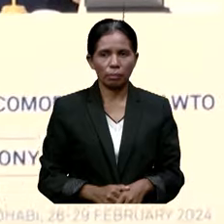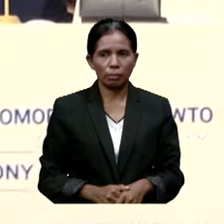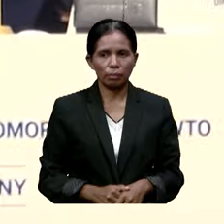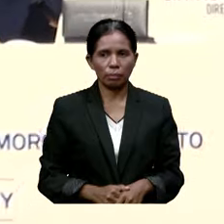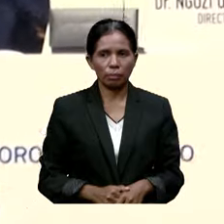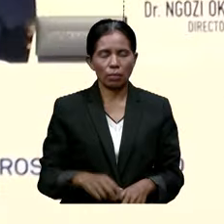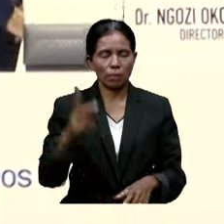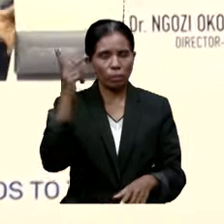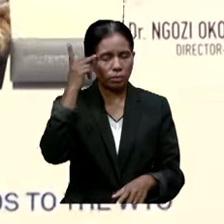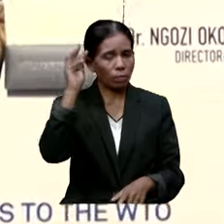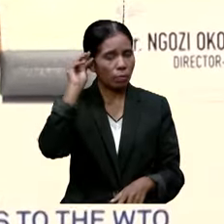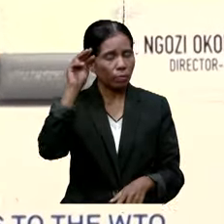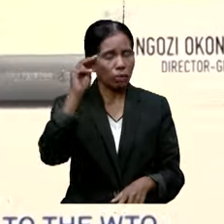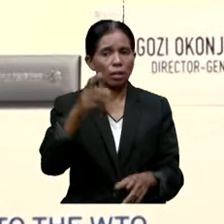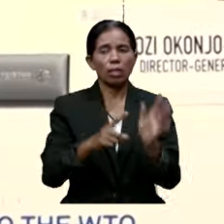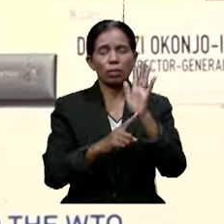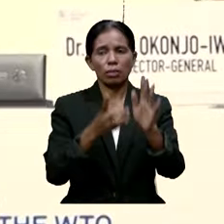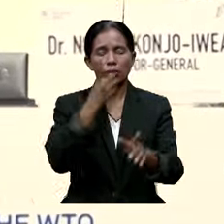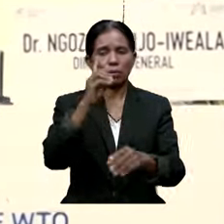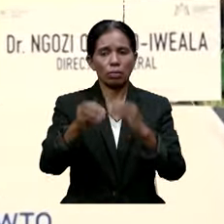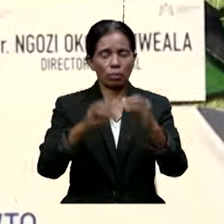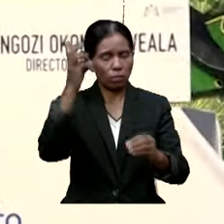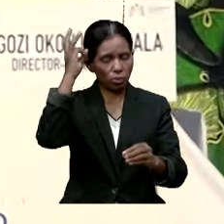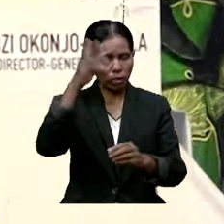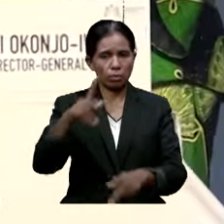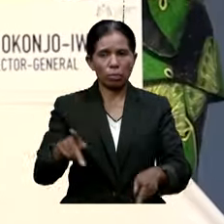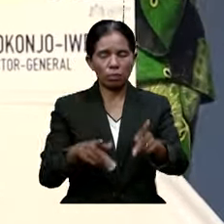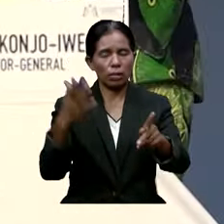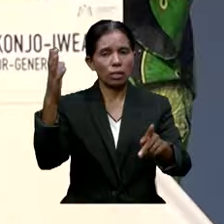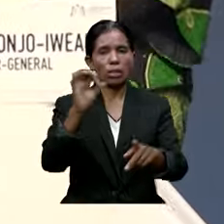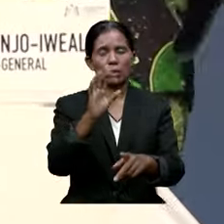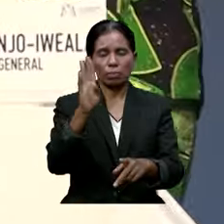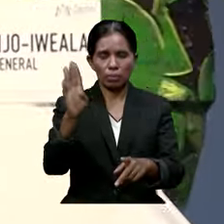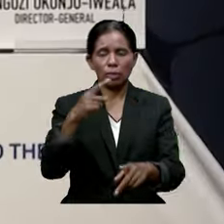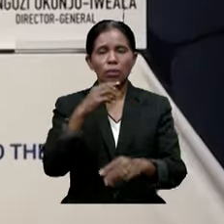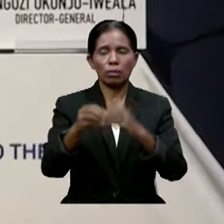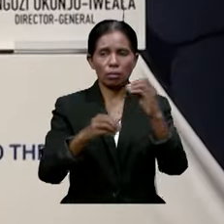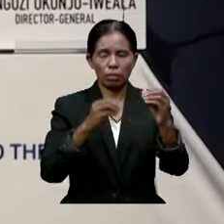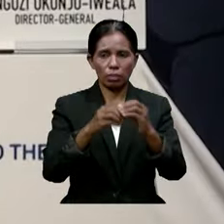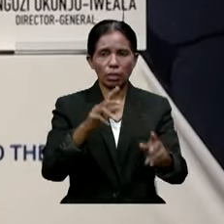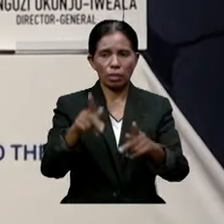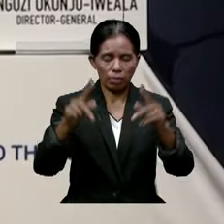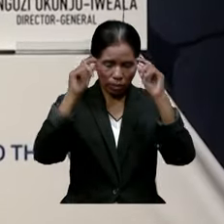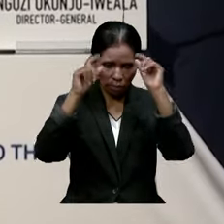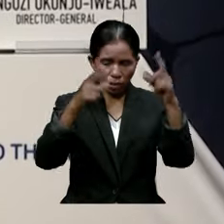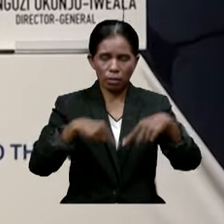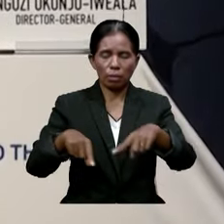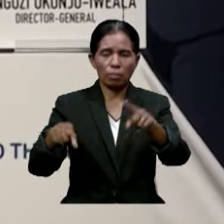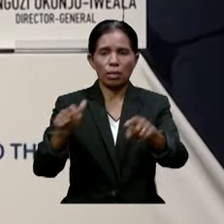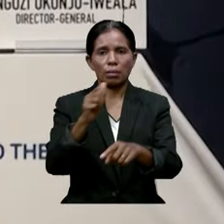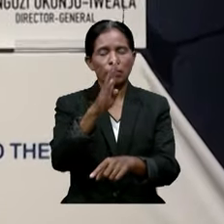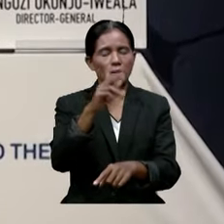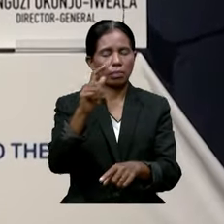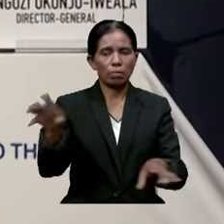O vice-primeiro-ministro atou declaração, né, relaciona a preocupação pública e a rede social, né, que questiona com a delegação Timor-Lestenian ba Abu Dhabi, onde